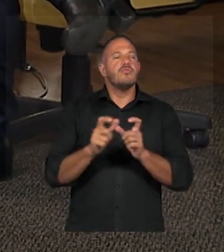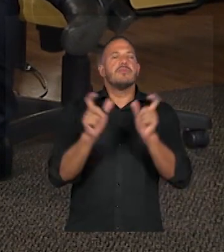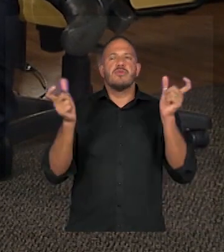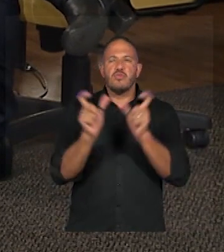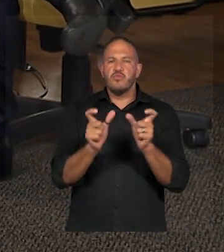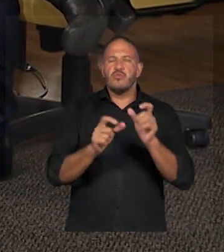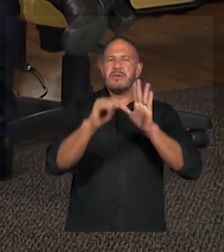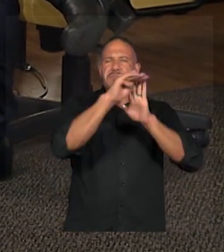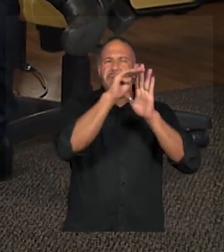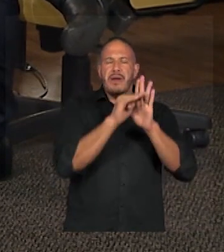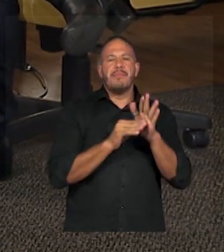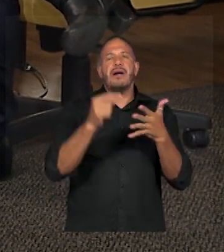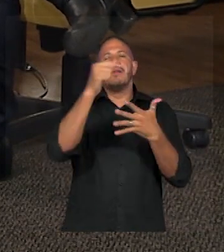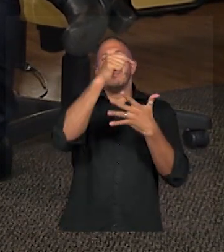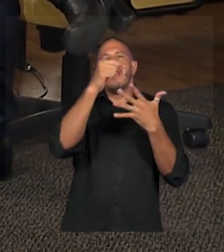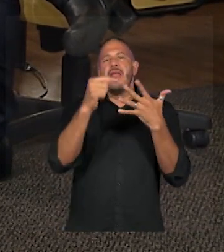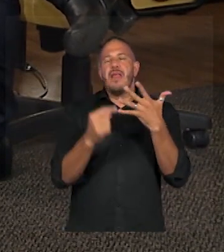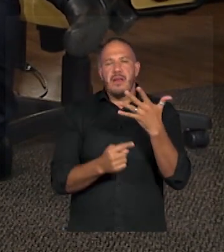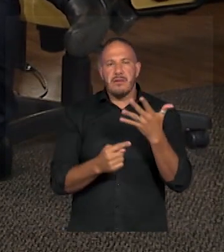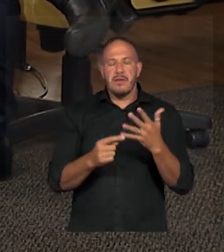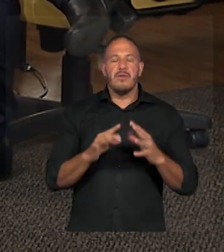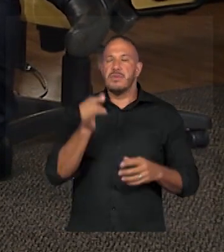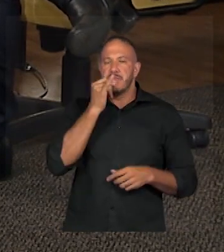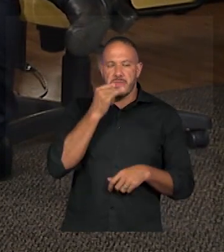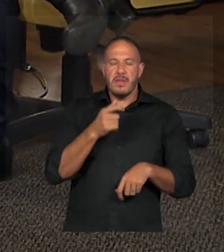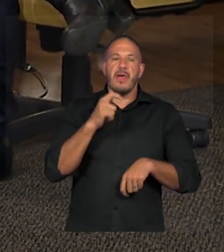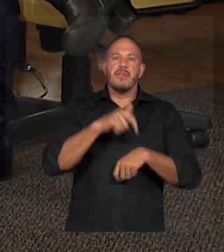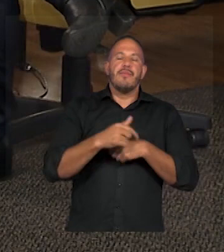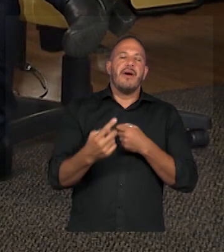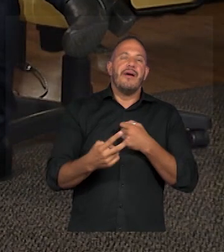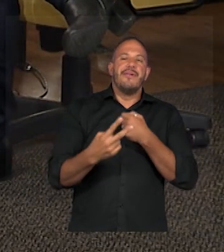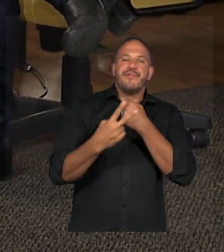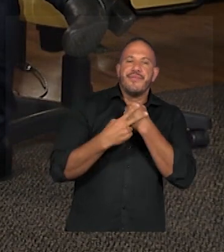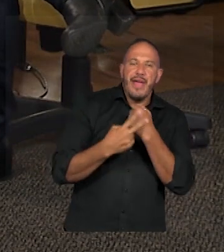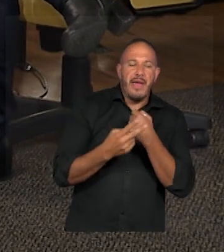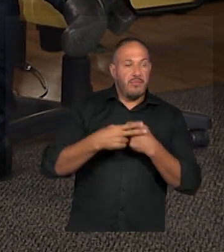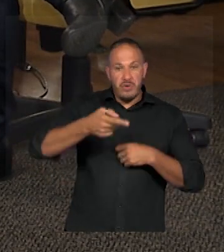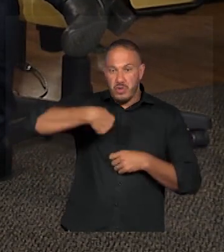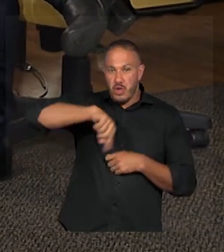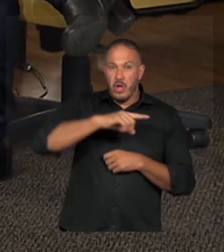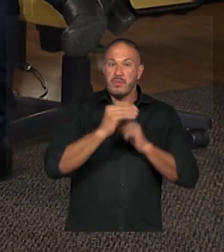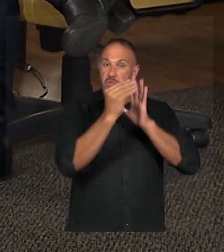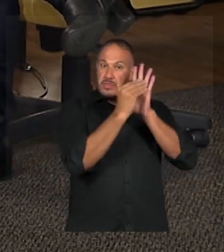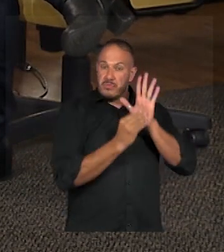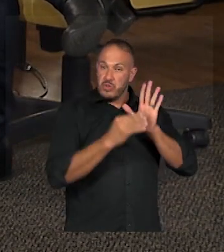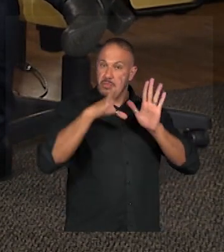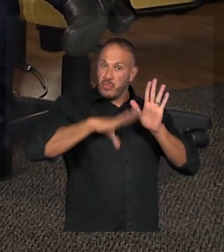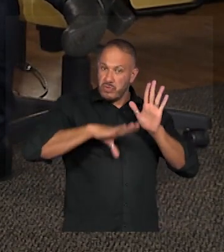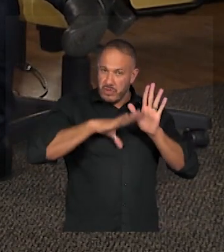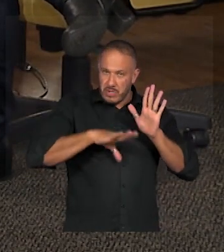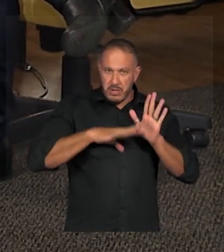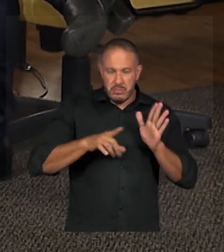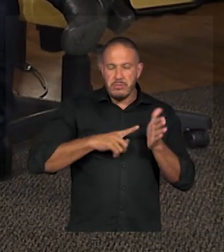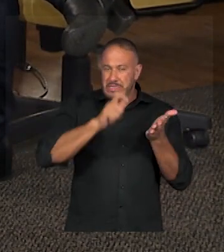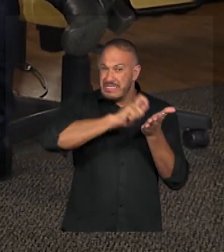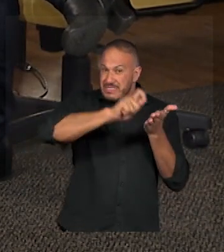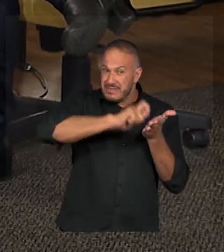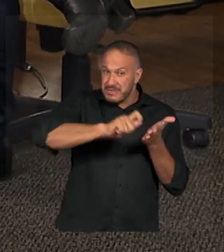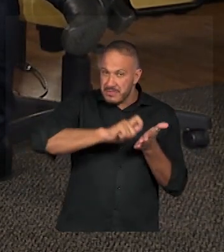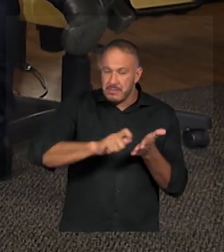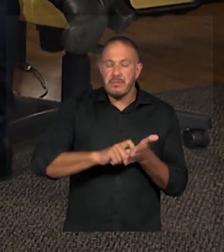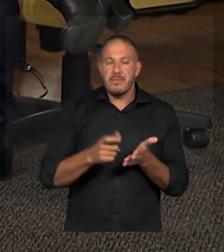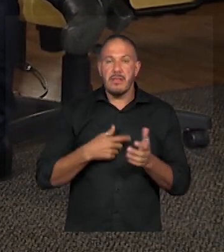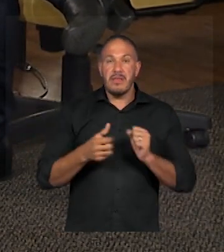Sim. E o que nós, por exemplo, tempos verbais, que nós colocamos em português modalidade escrita. Em Libras não